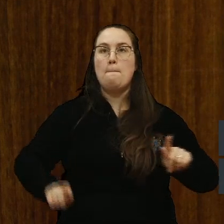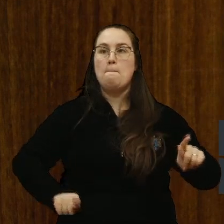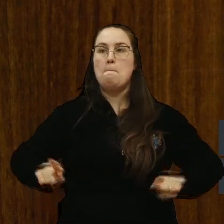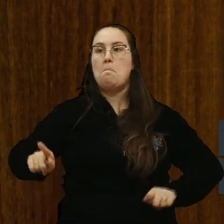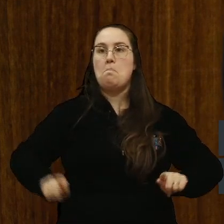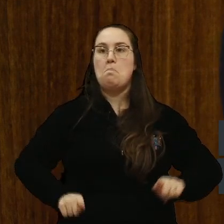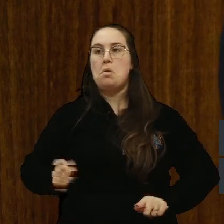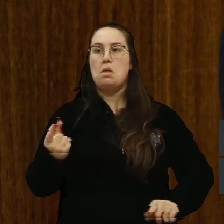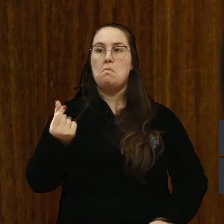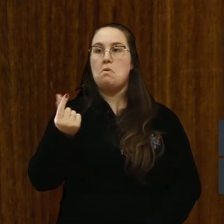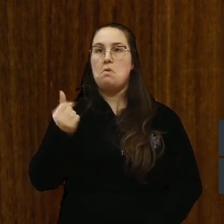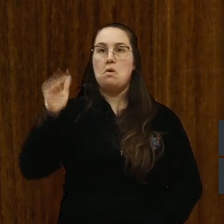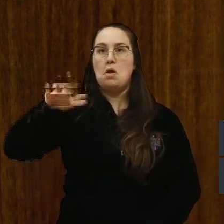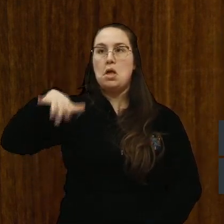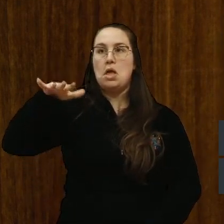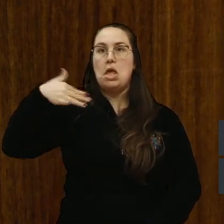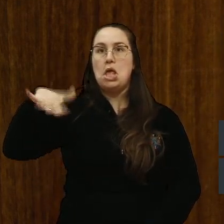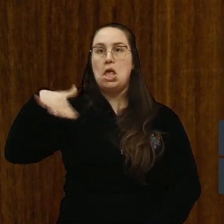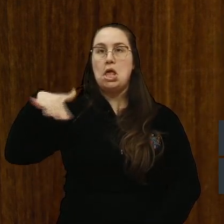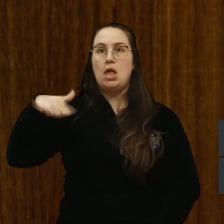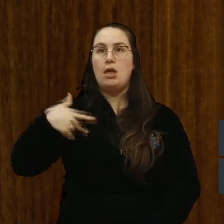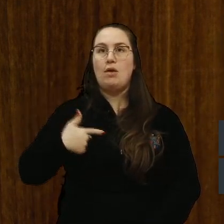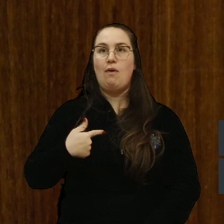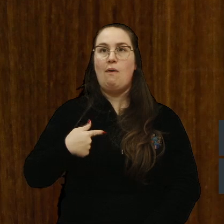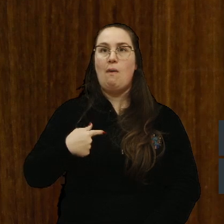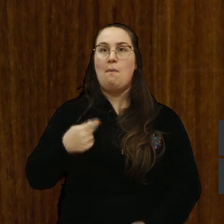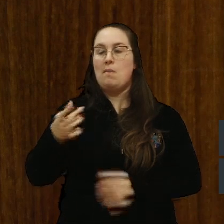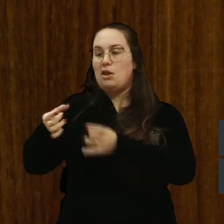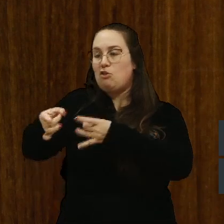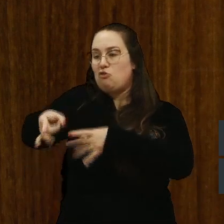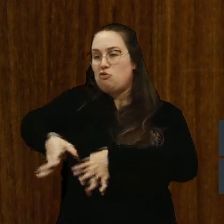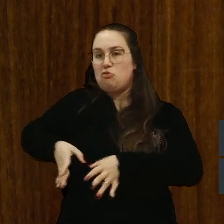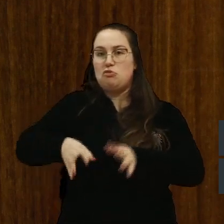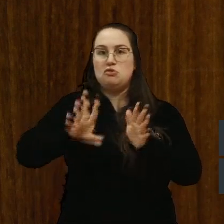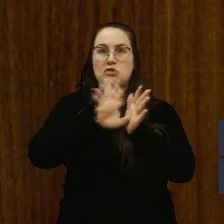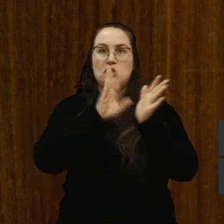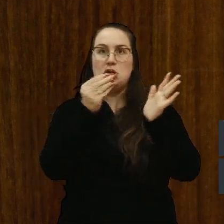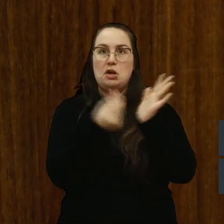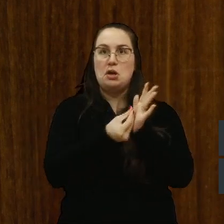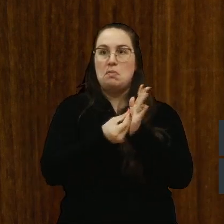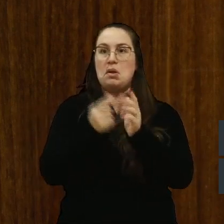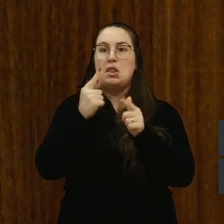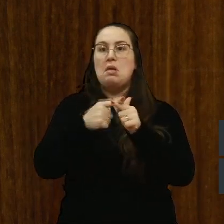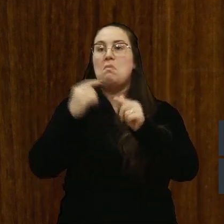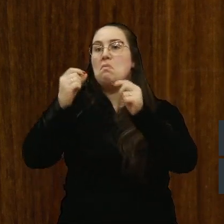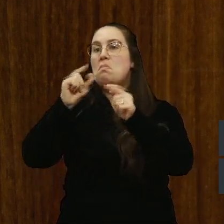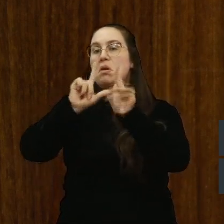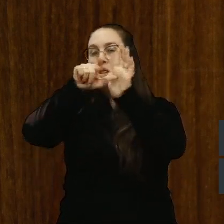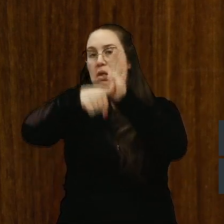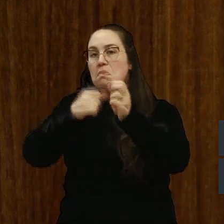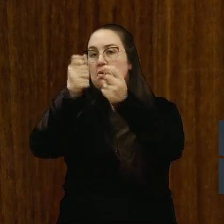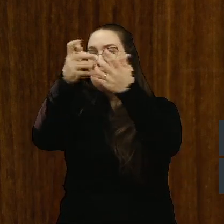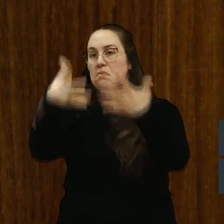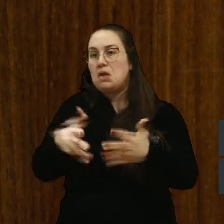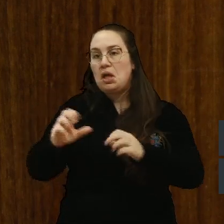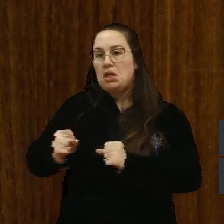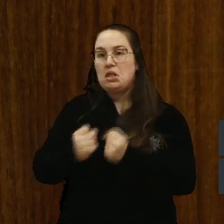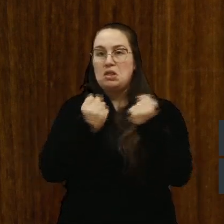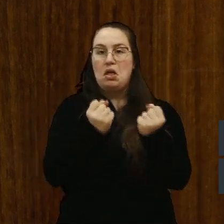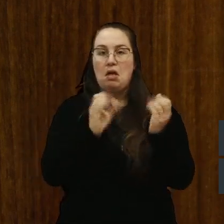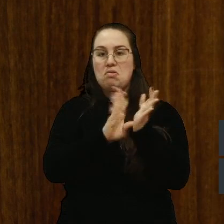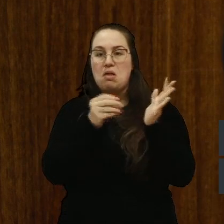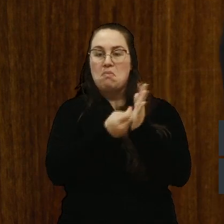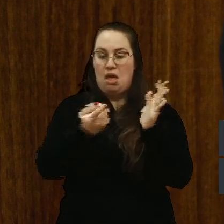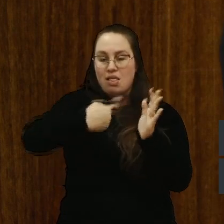querem prejudicar o SAMAI para depois justificar aquilo que a gente defendia, que o SAMAI era nosso,